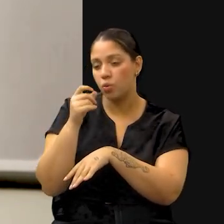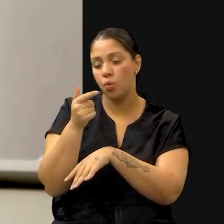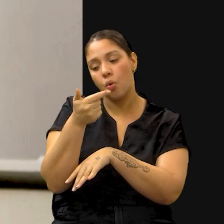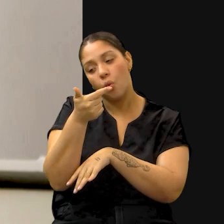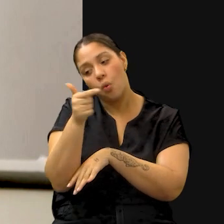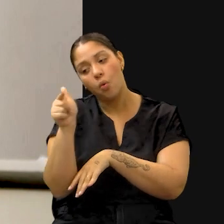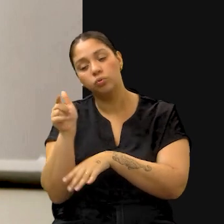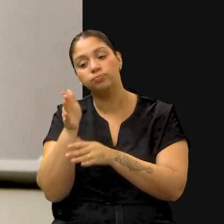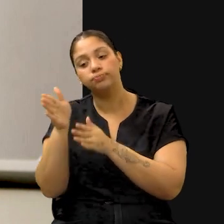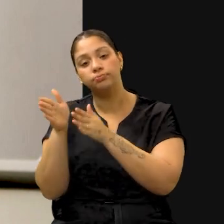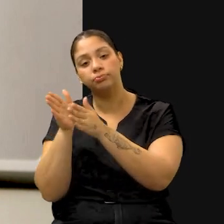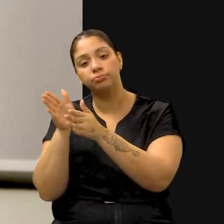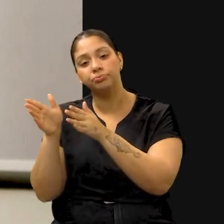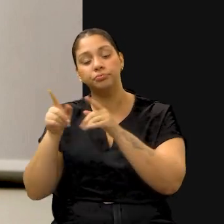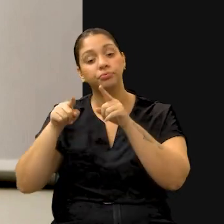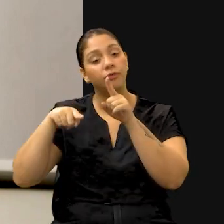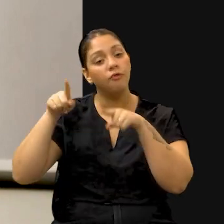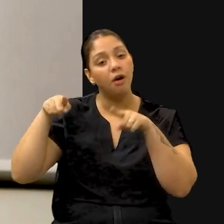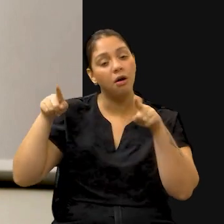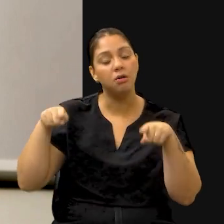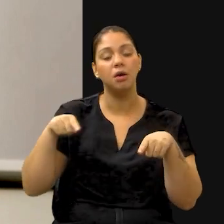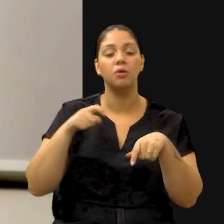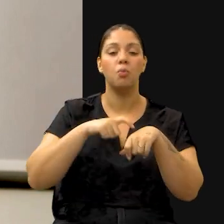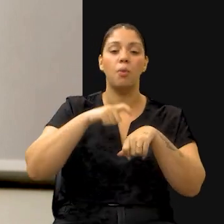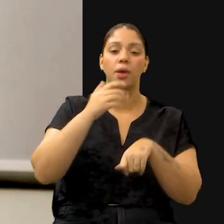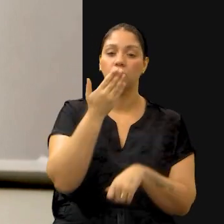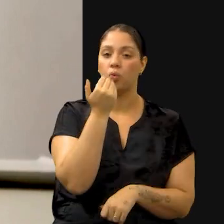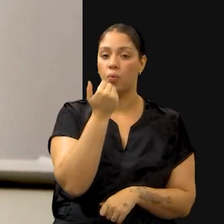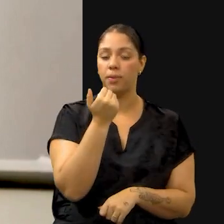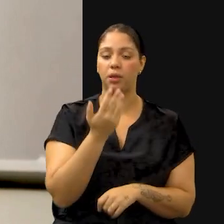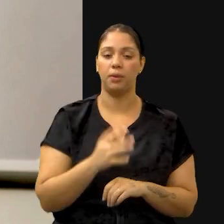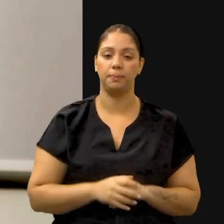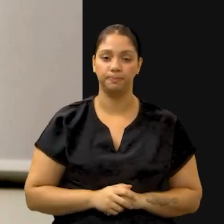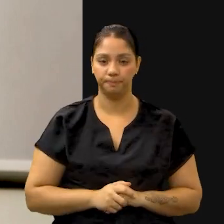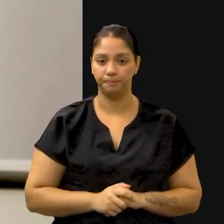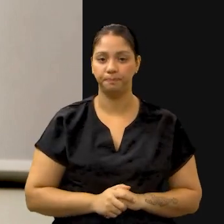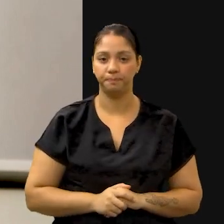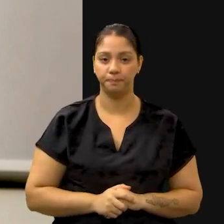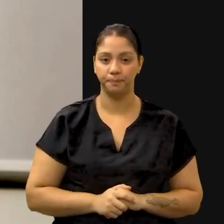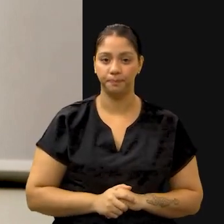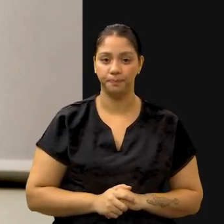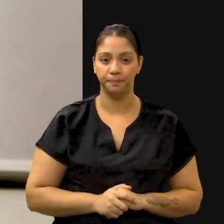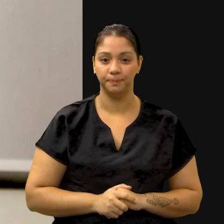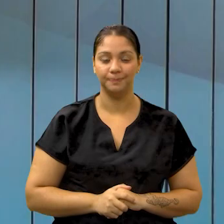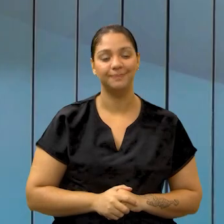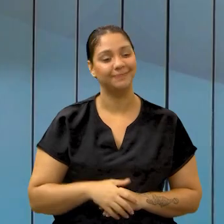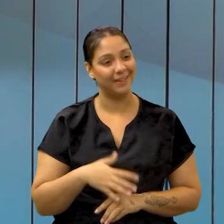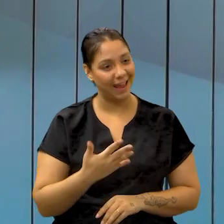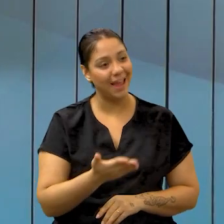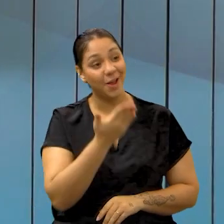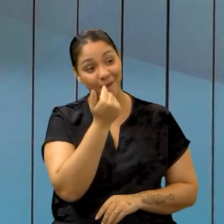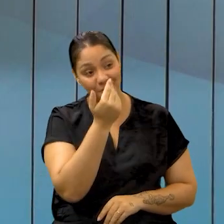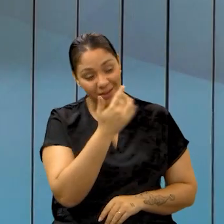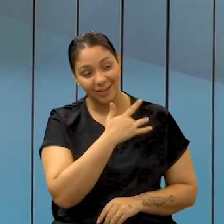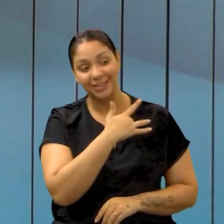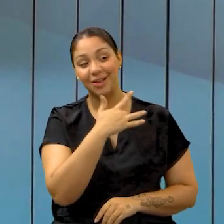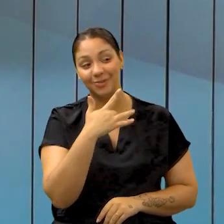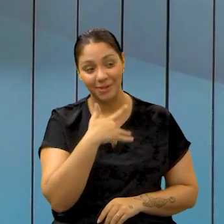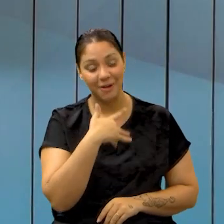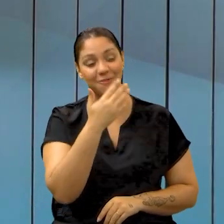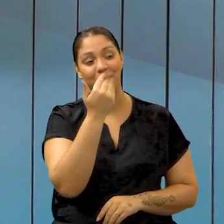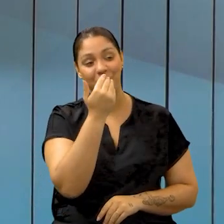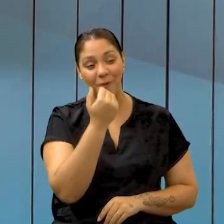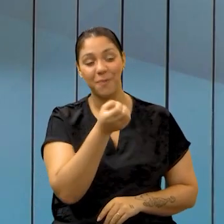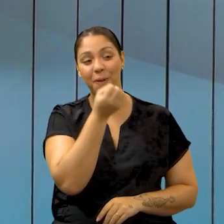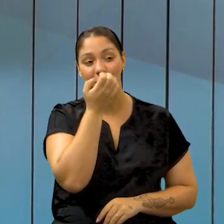for procurar realmente fazer essa diversificação na hora de escolher as refeições. É, vida saudável,